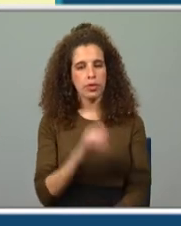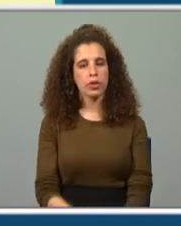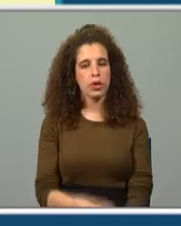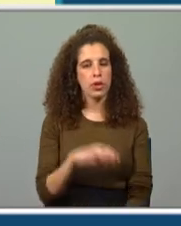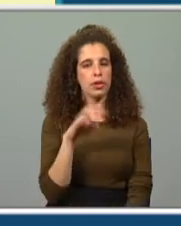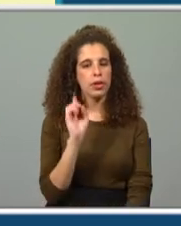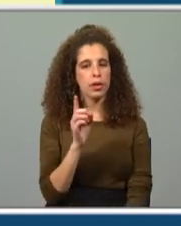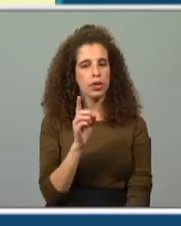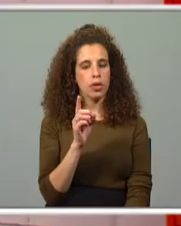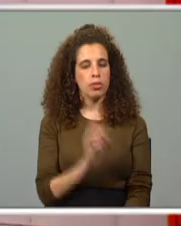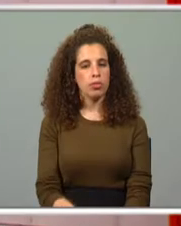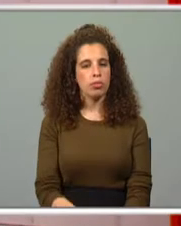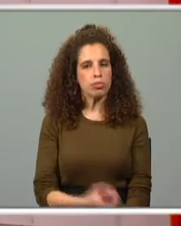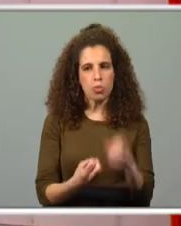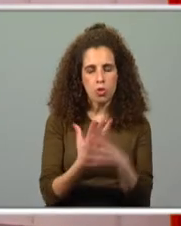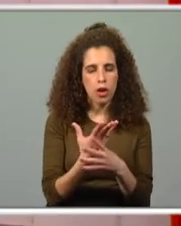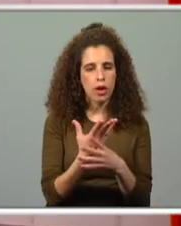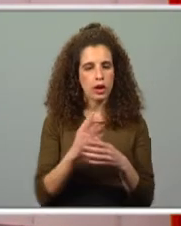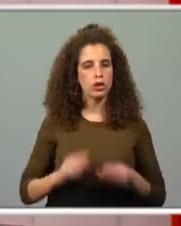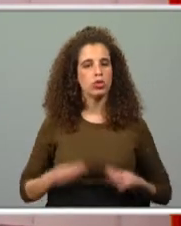inovador e nos ofereceu